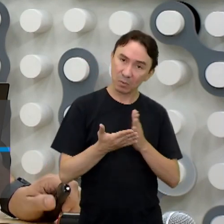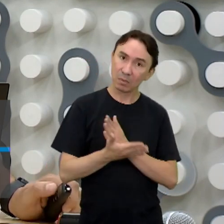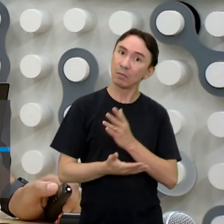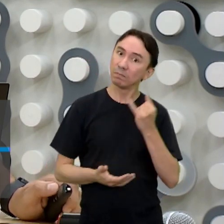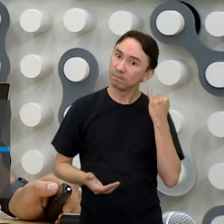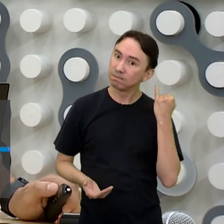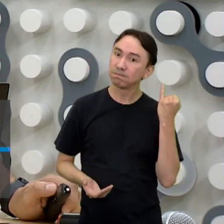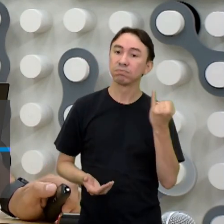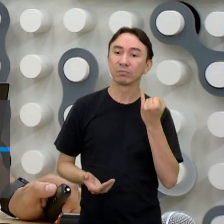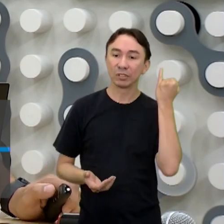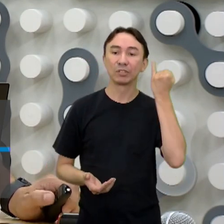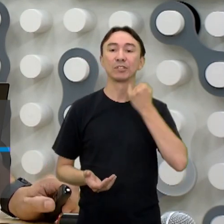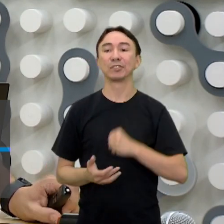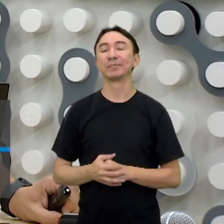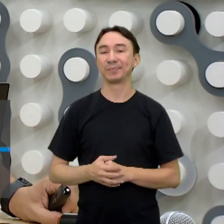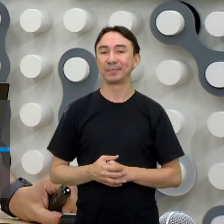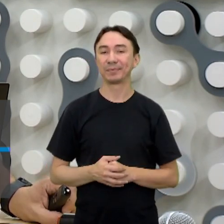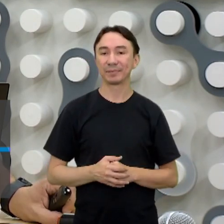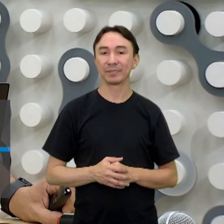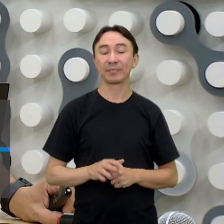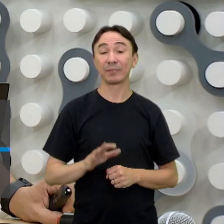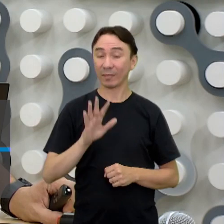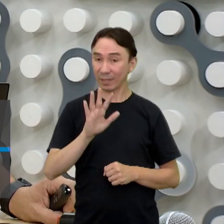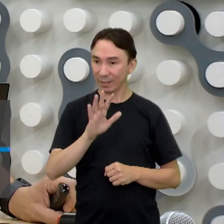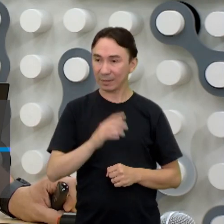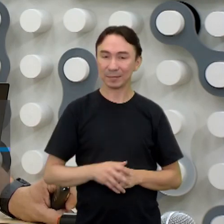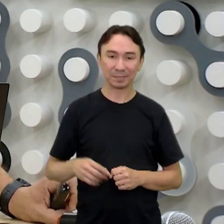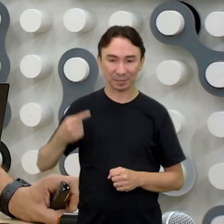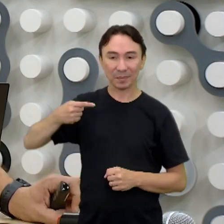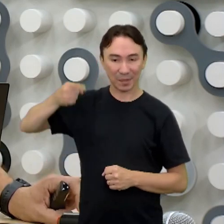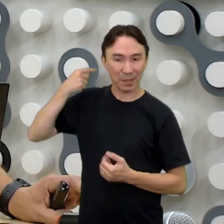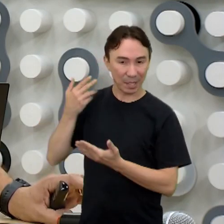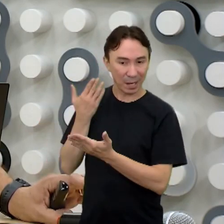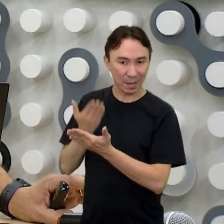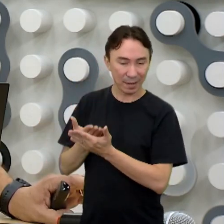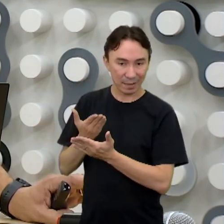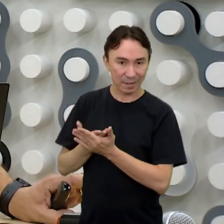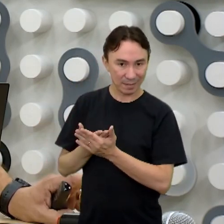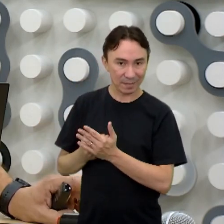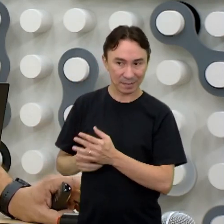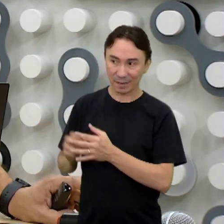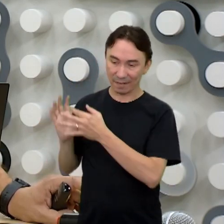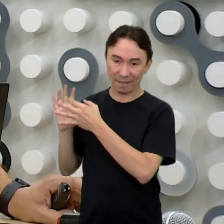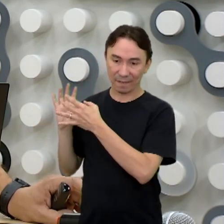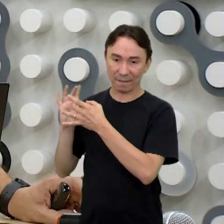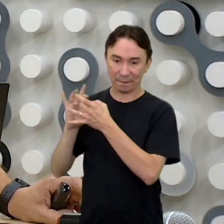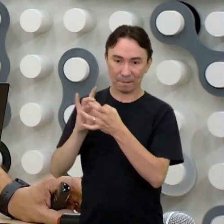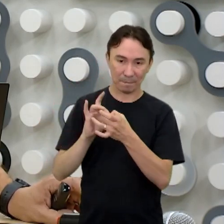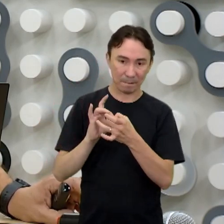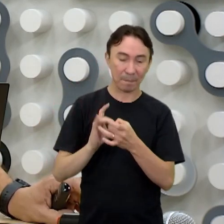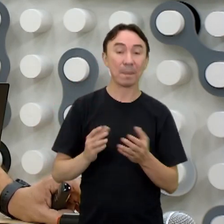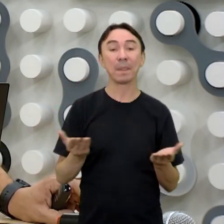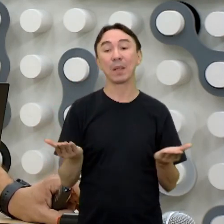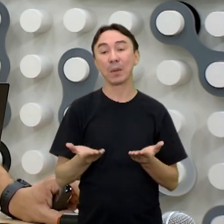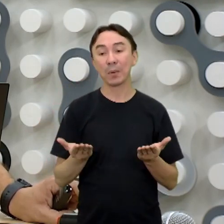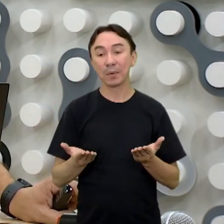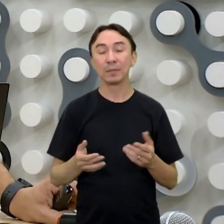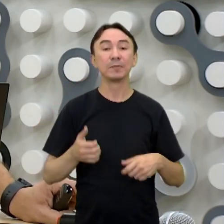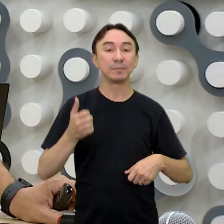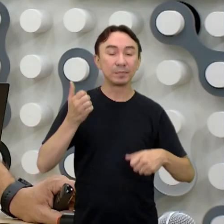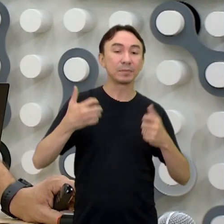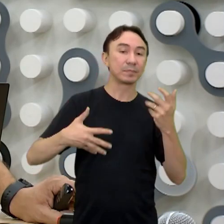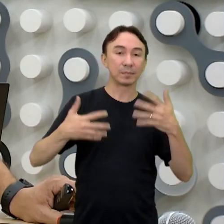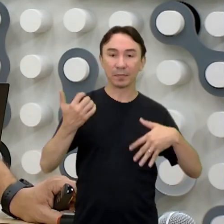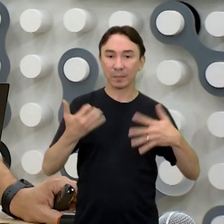bom? Então, para retomar alguns elementos da última aula, eu falei muito por cima, então vamos falar agora como funciona